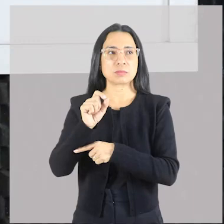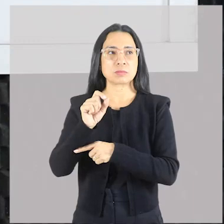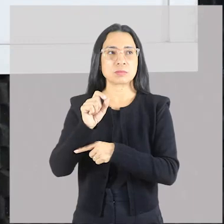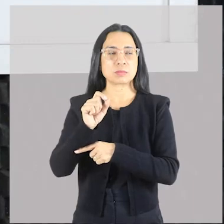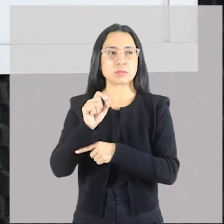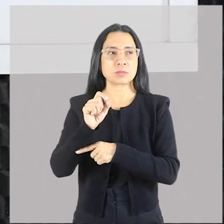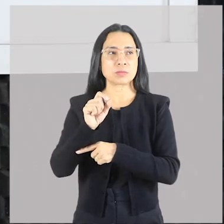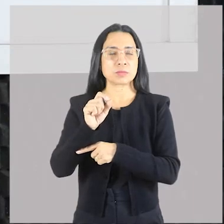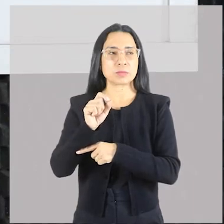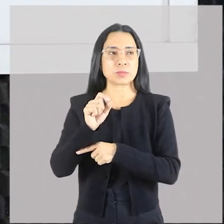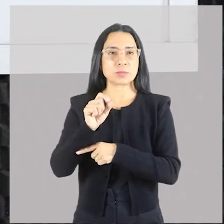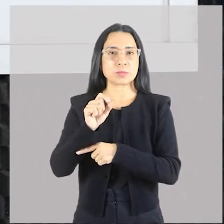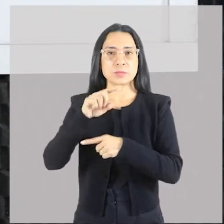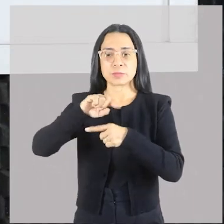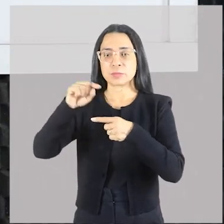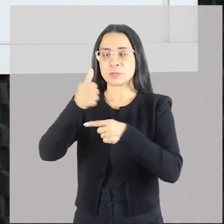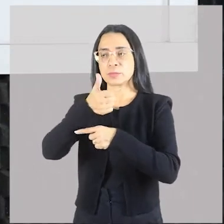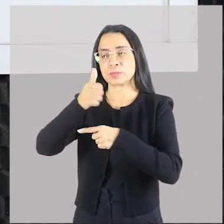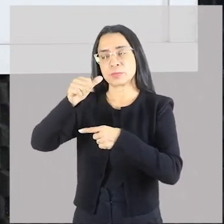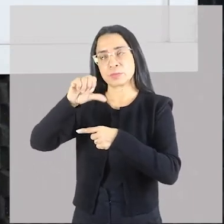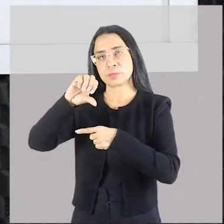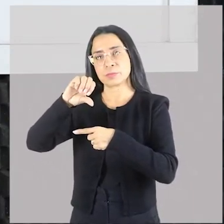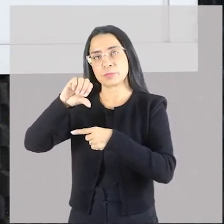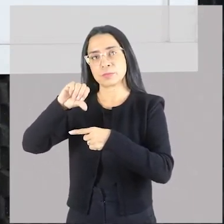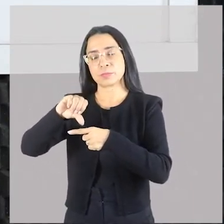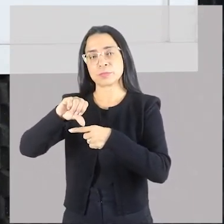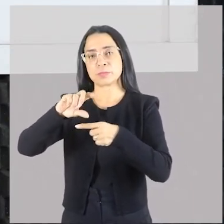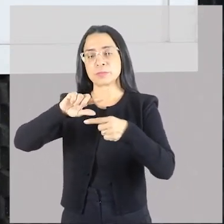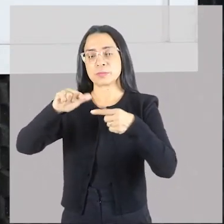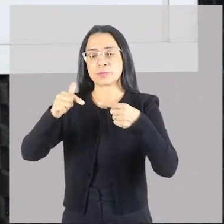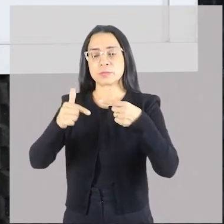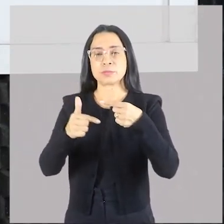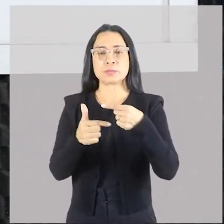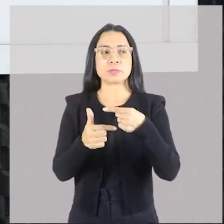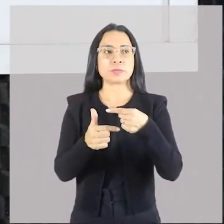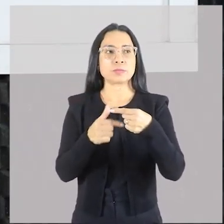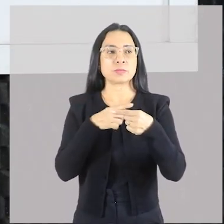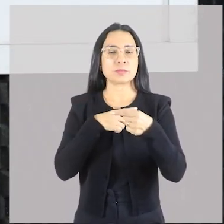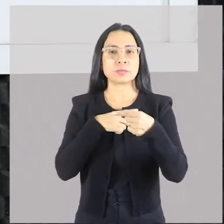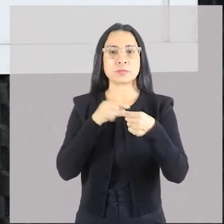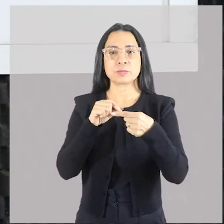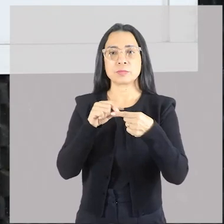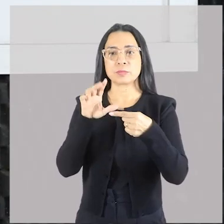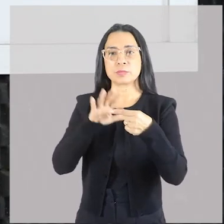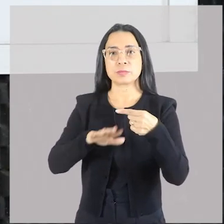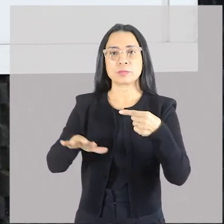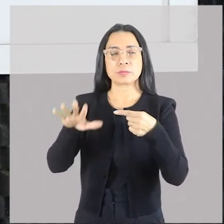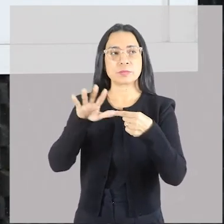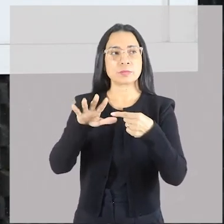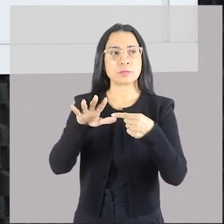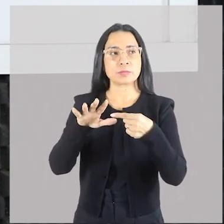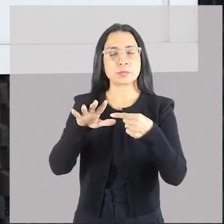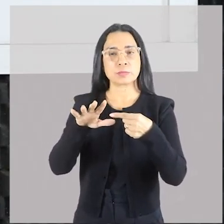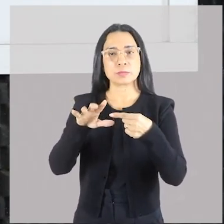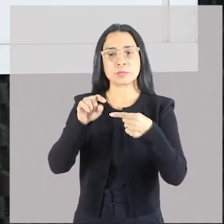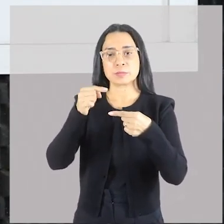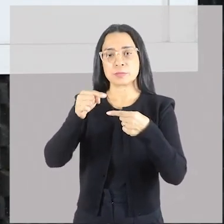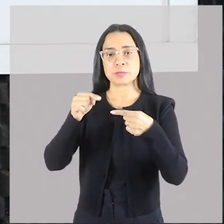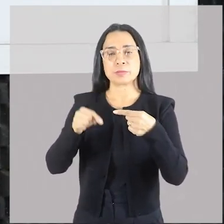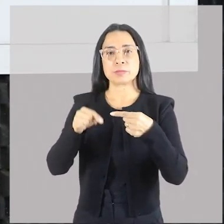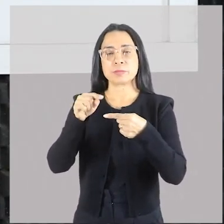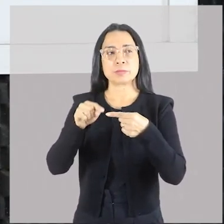aqui dividido por 2, certo? Então você vai ter que a área, dividindo